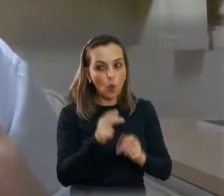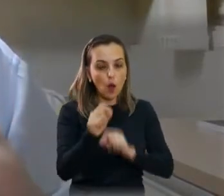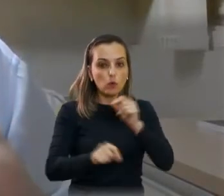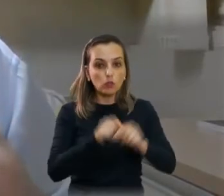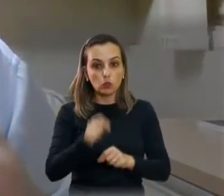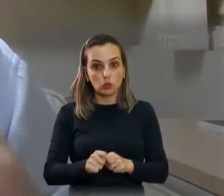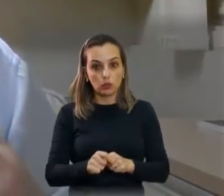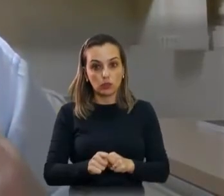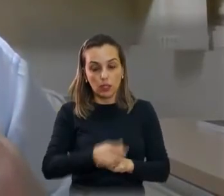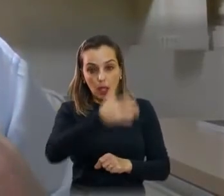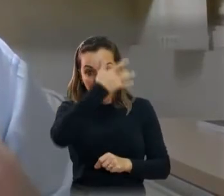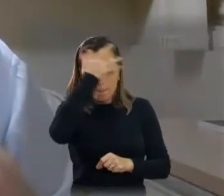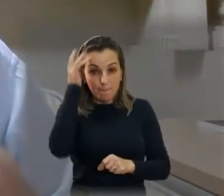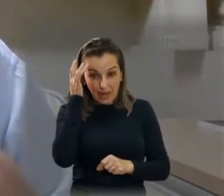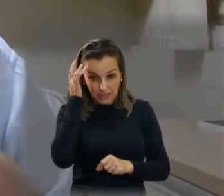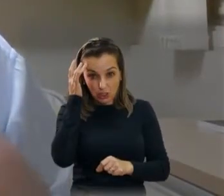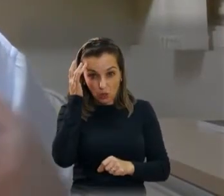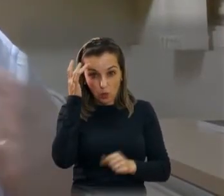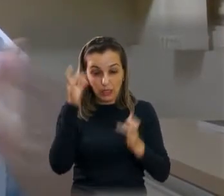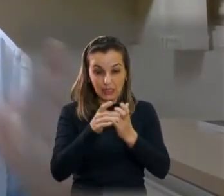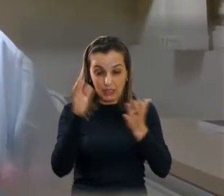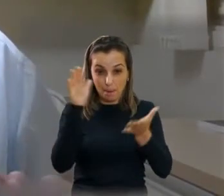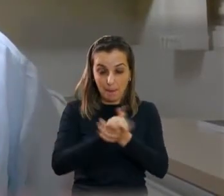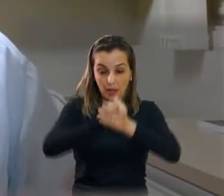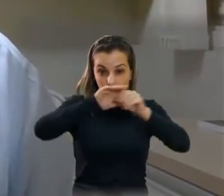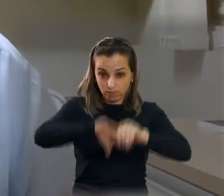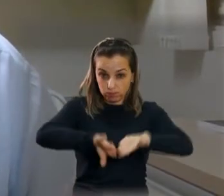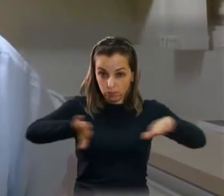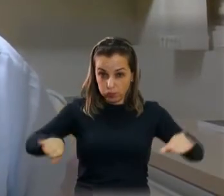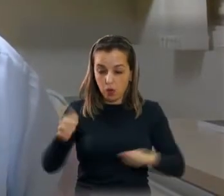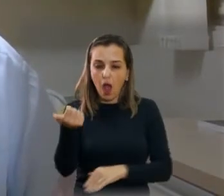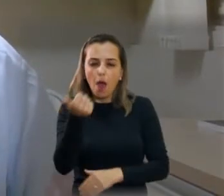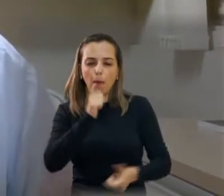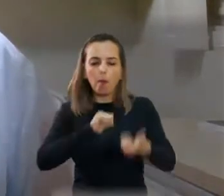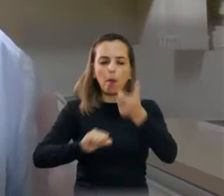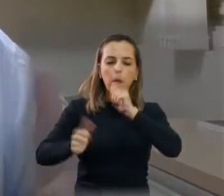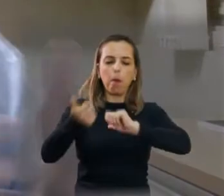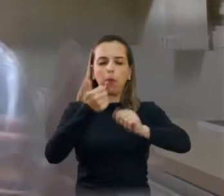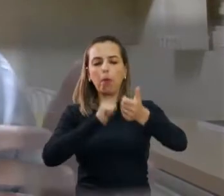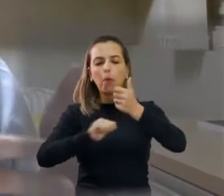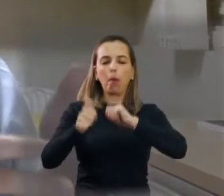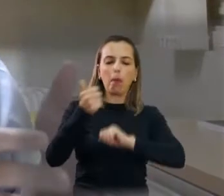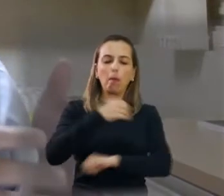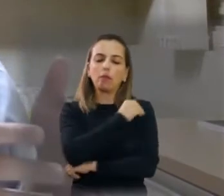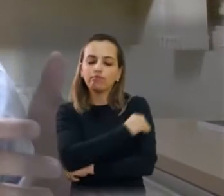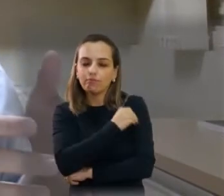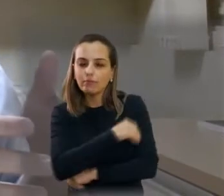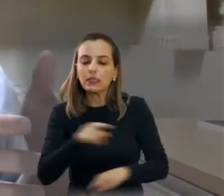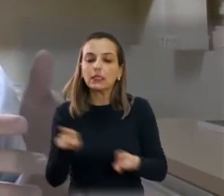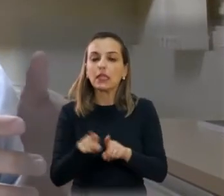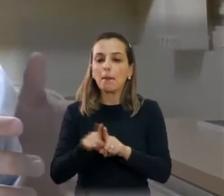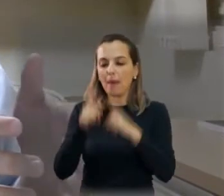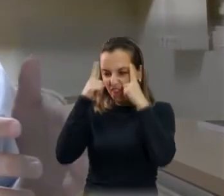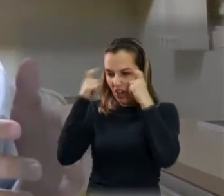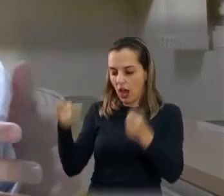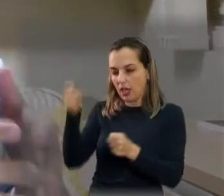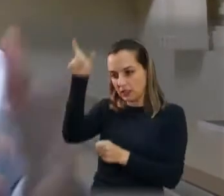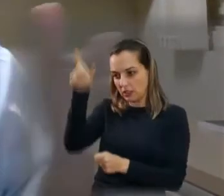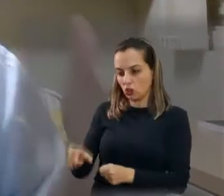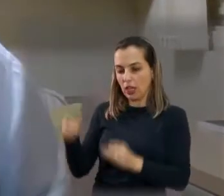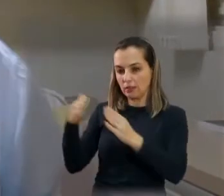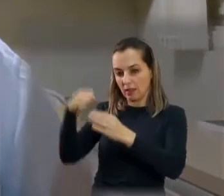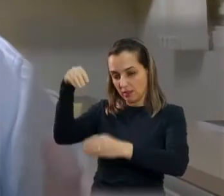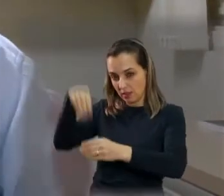no número de divórcios, alcoolismo, violência doméstica e familiar, e aquilo que a OMS vem defendendo como o